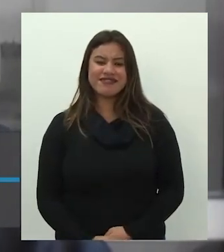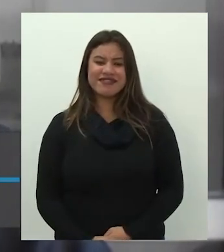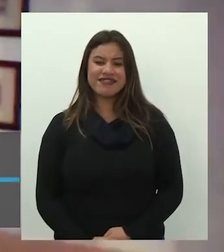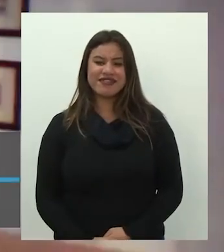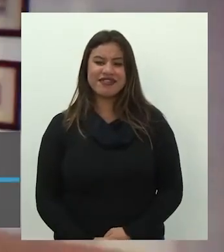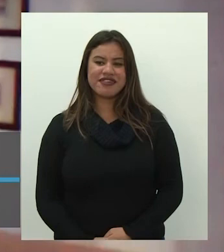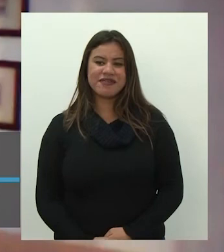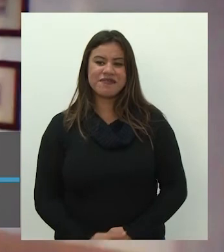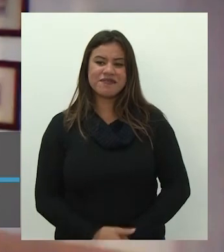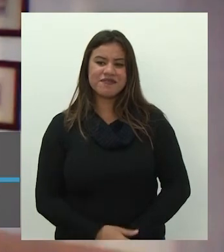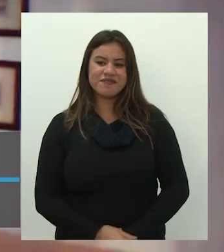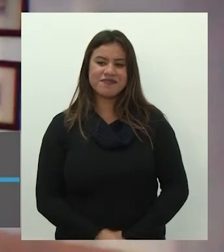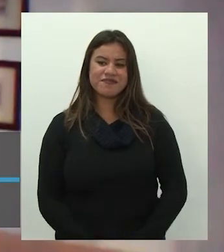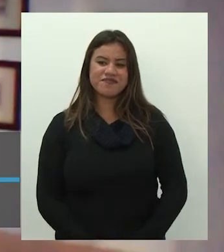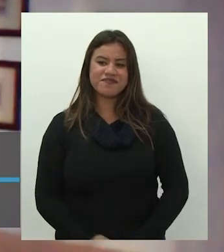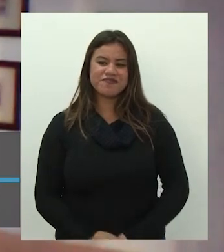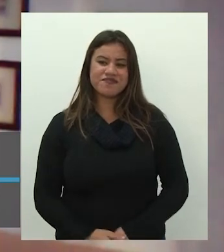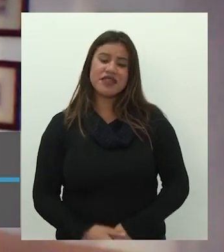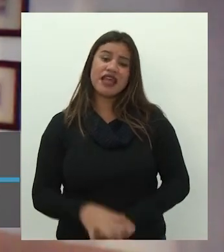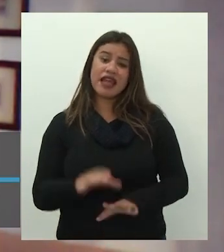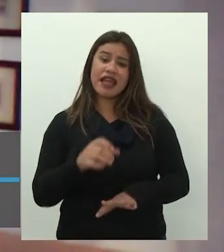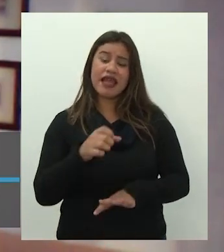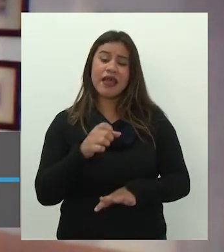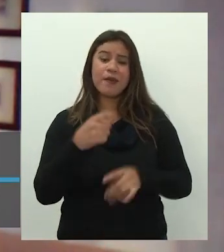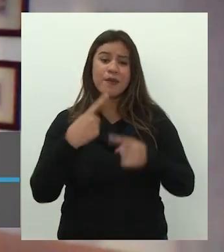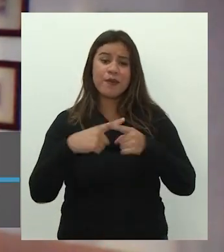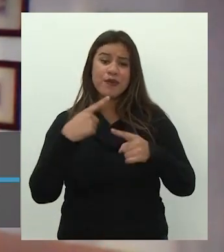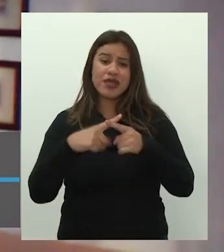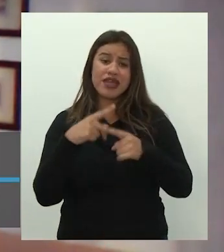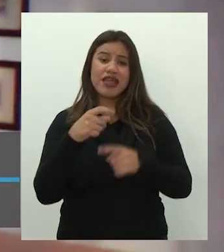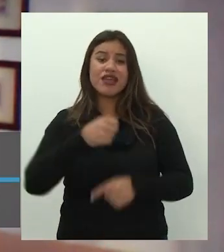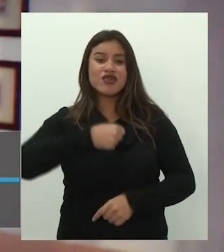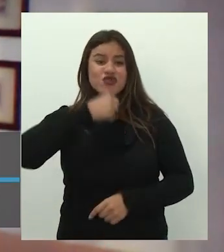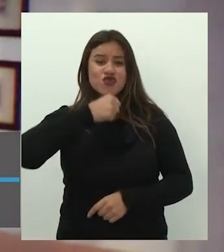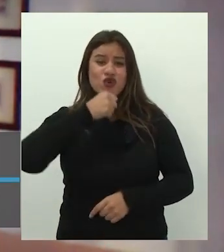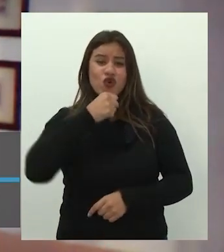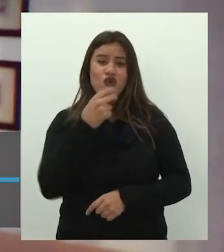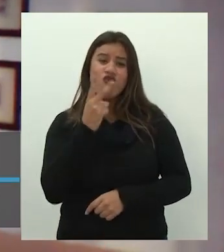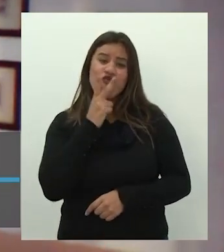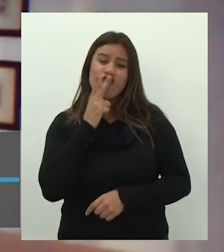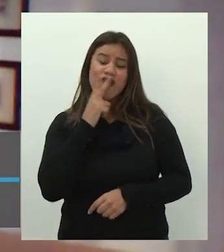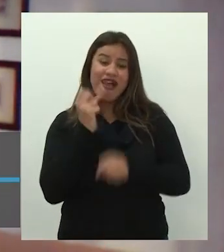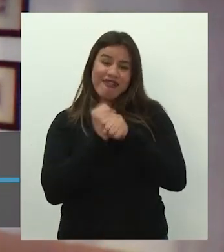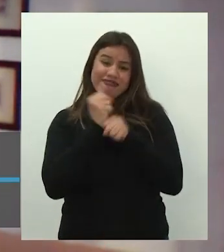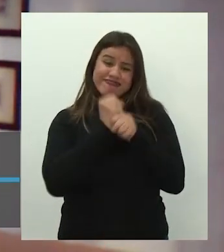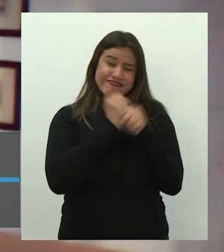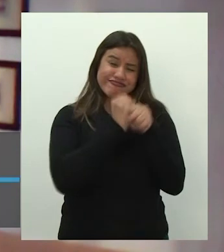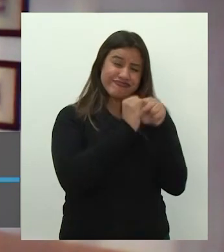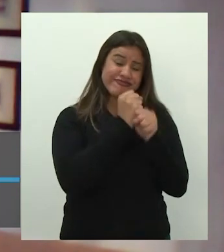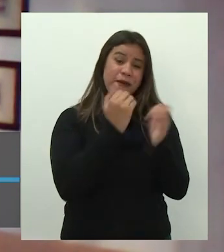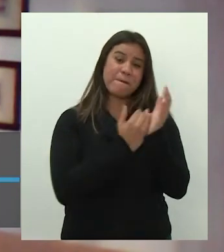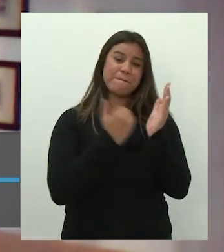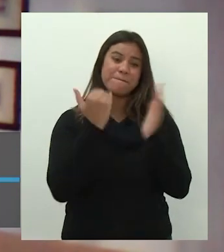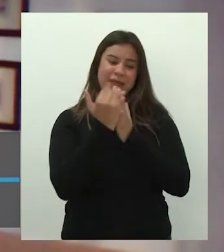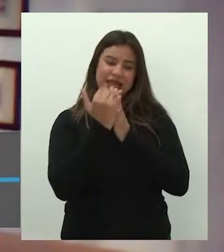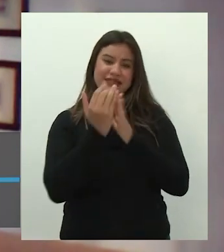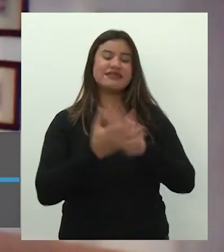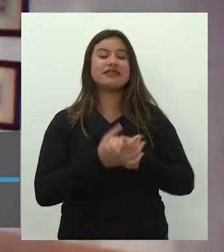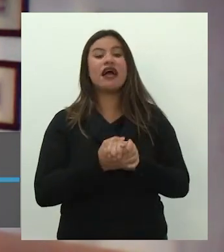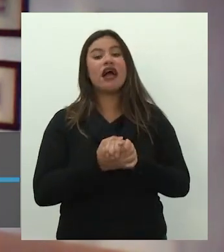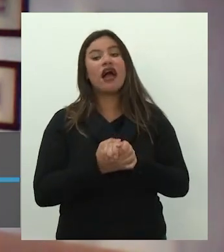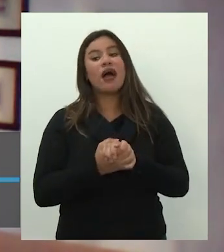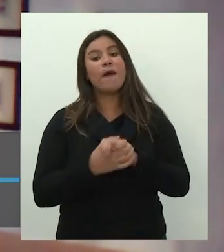Não, é só porque o idoso já fumou maior número de anos do que quem é jovem, né? Mas não sei se vocês